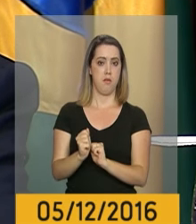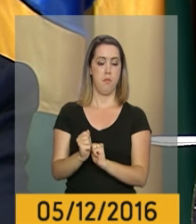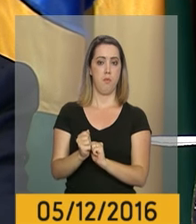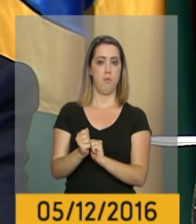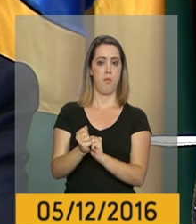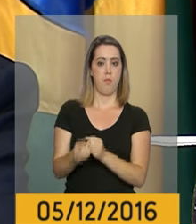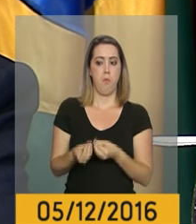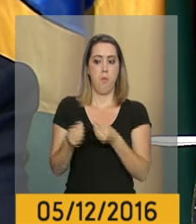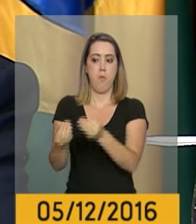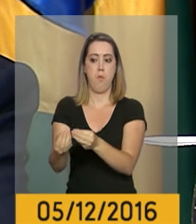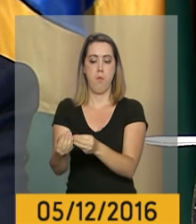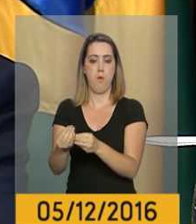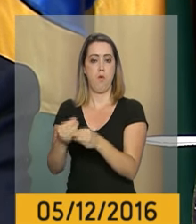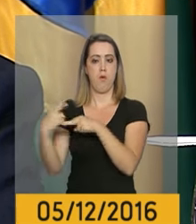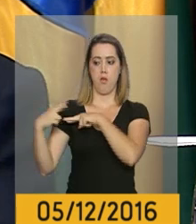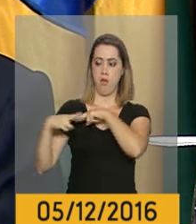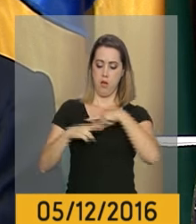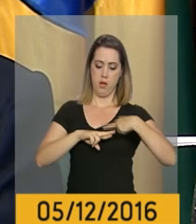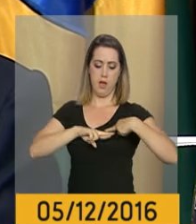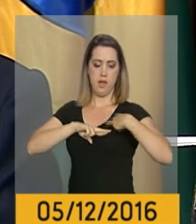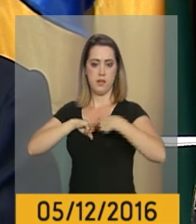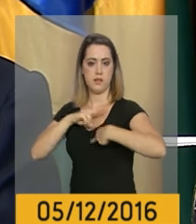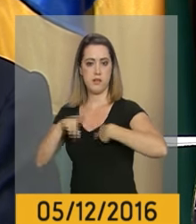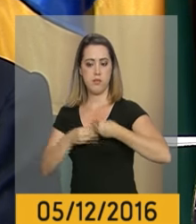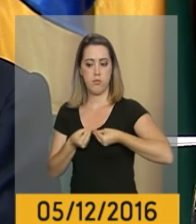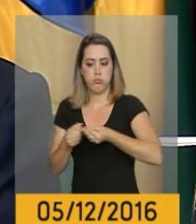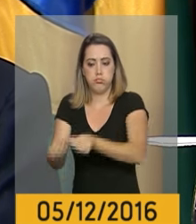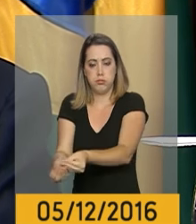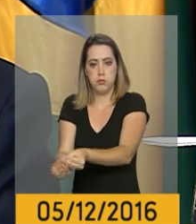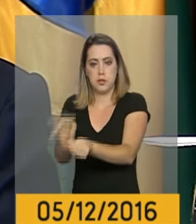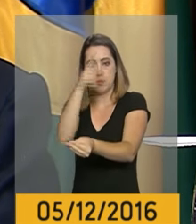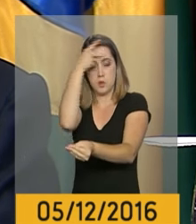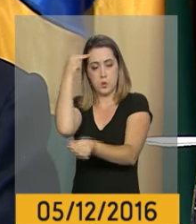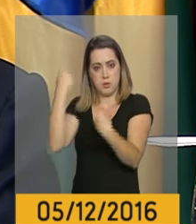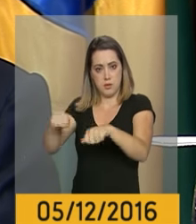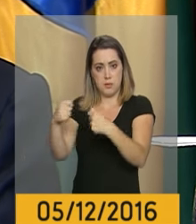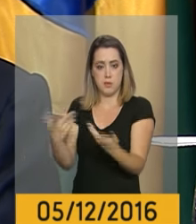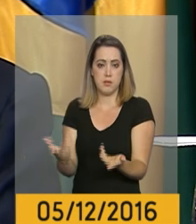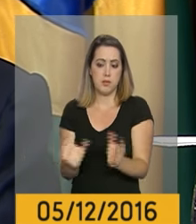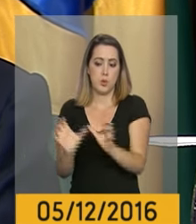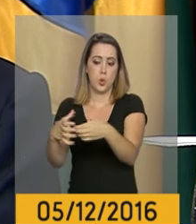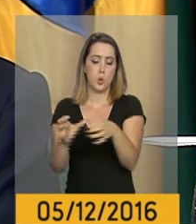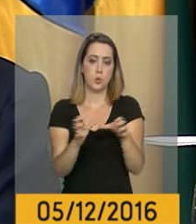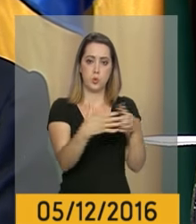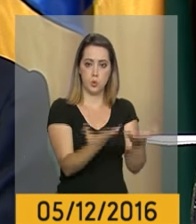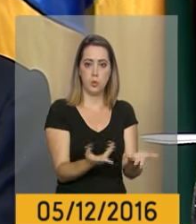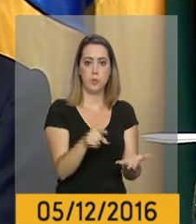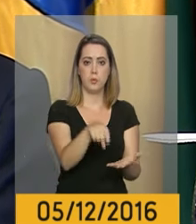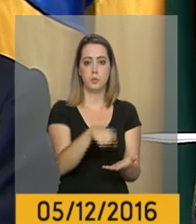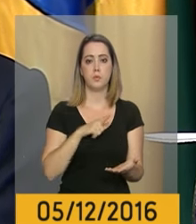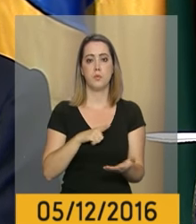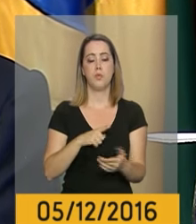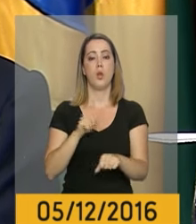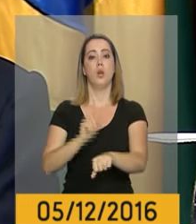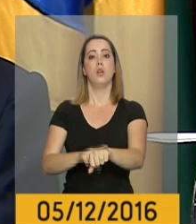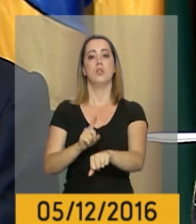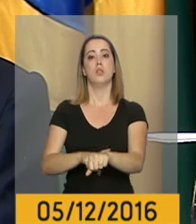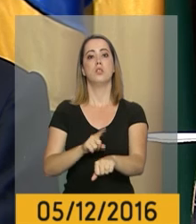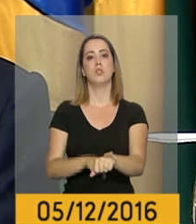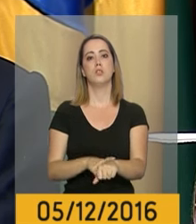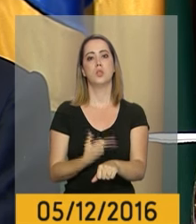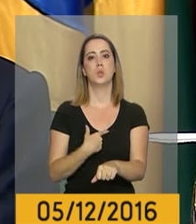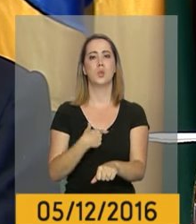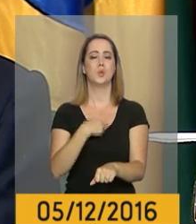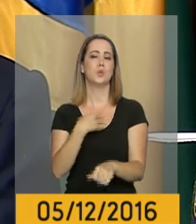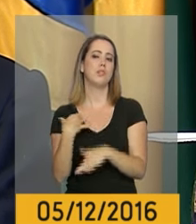pensão aos seus dependentes. Para alguns grupos, meus senhores, o tempo de